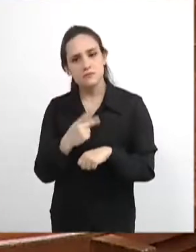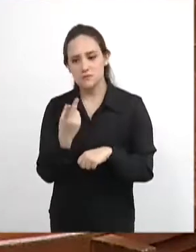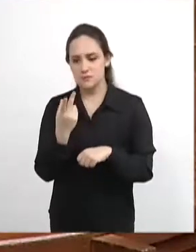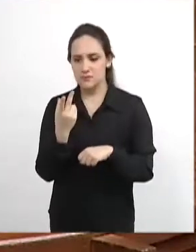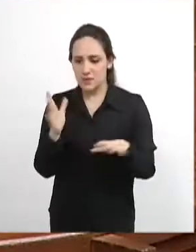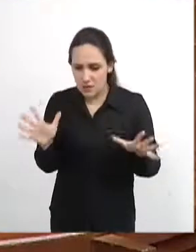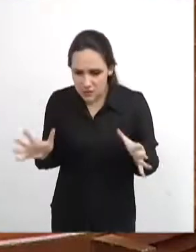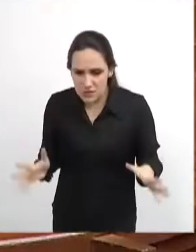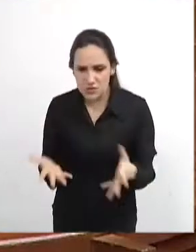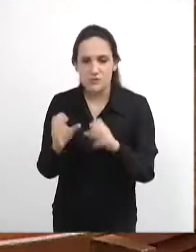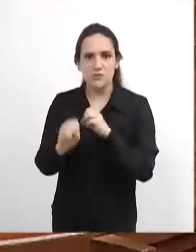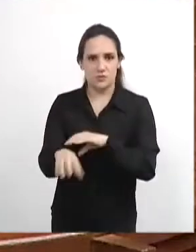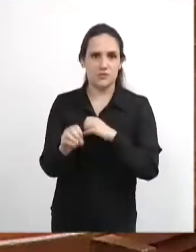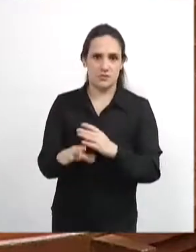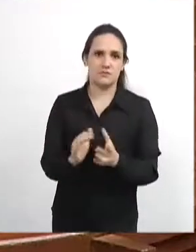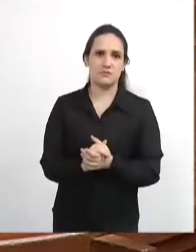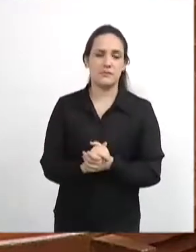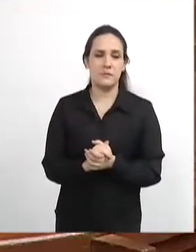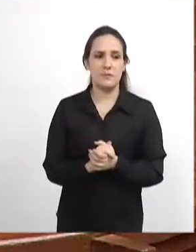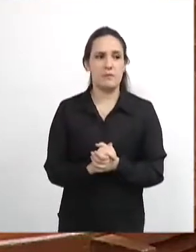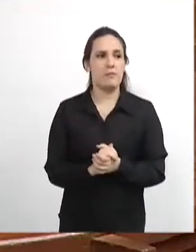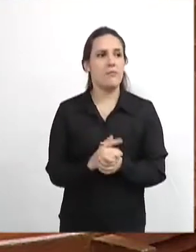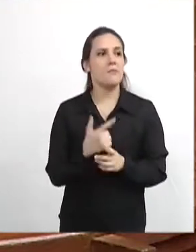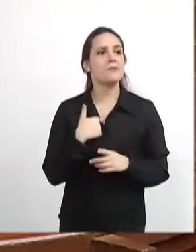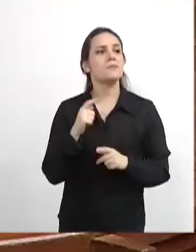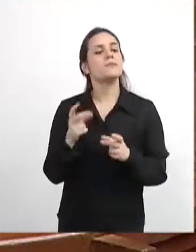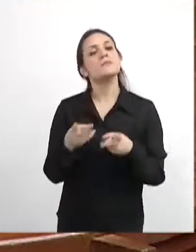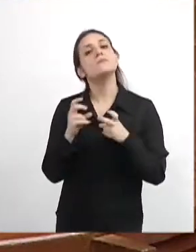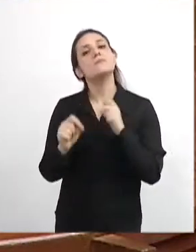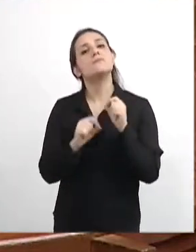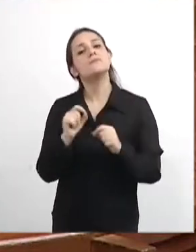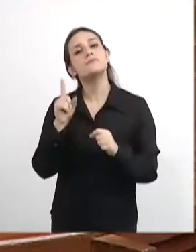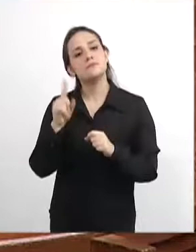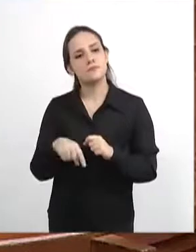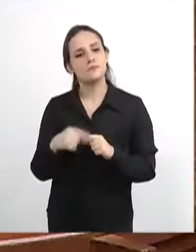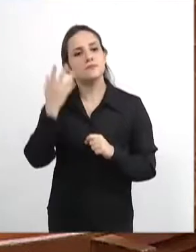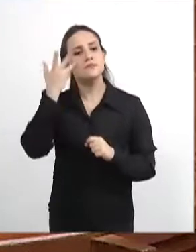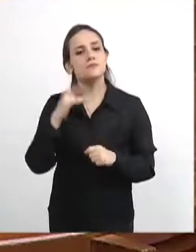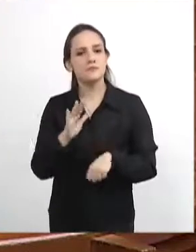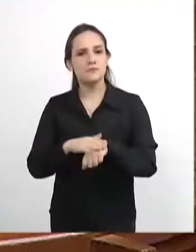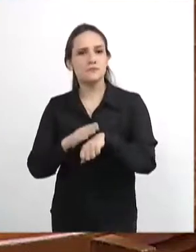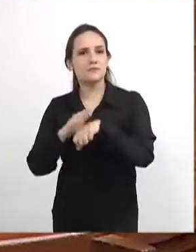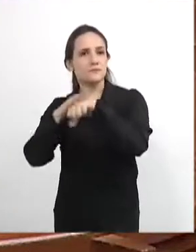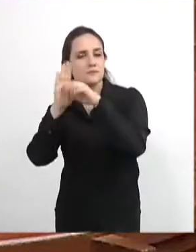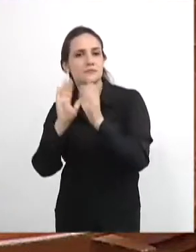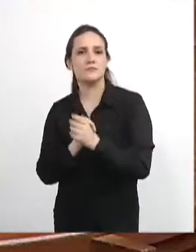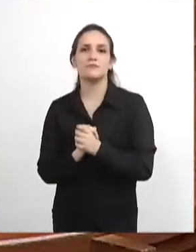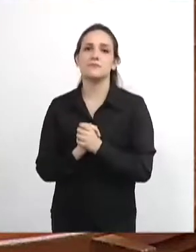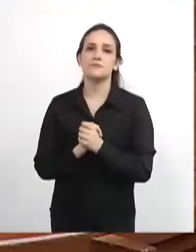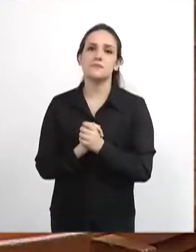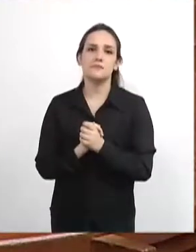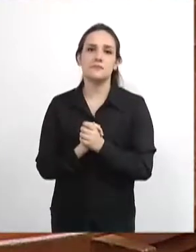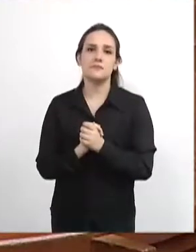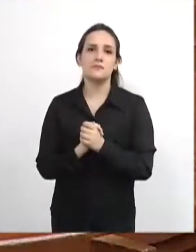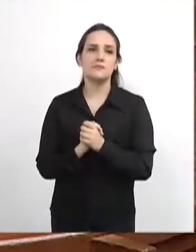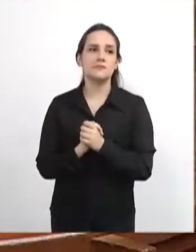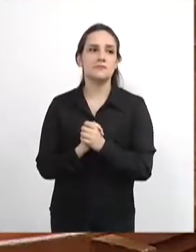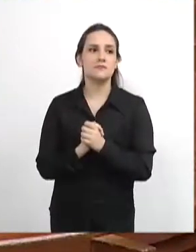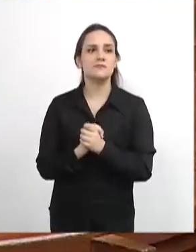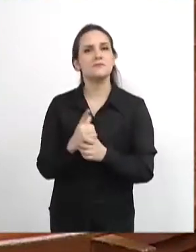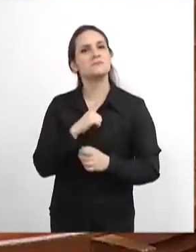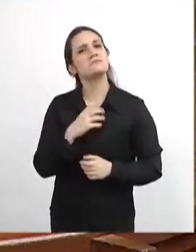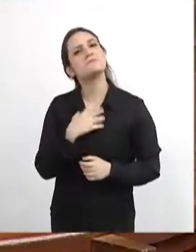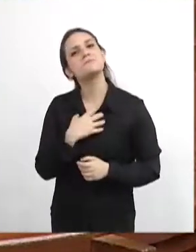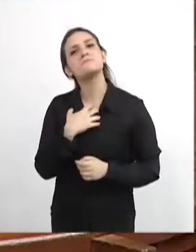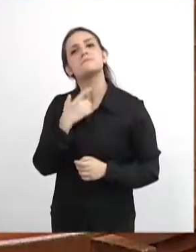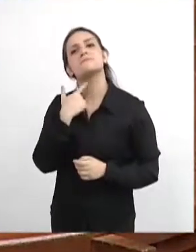Ou seja, a gente percebe que as nossas crianças cada vez mais estão tendo aí esse